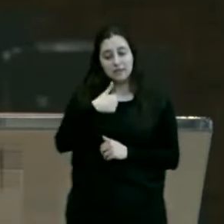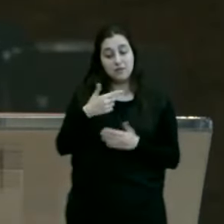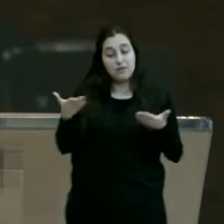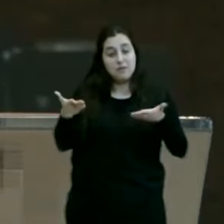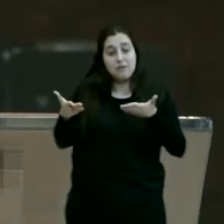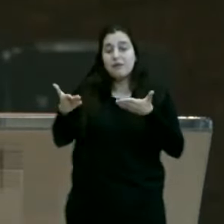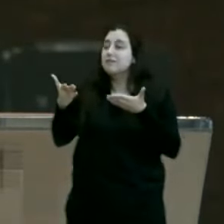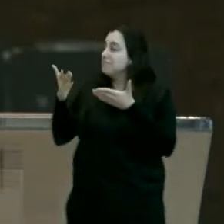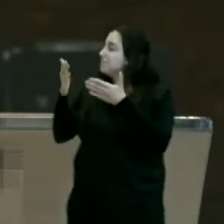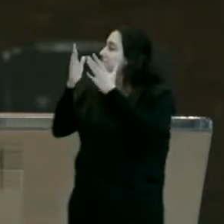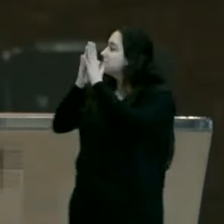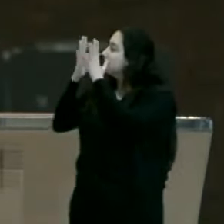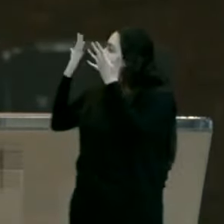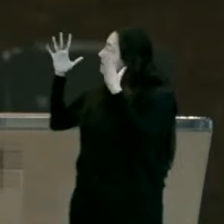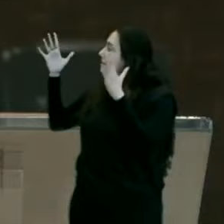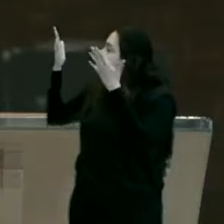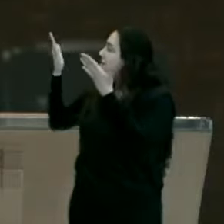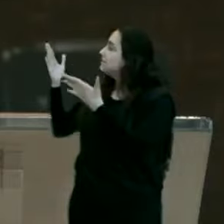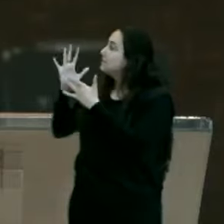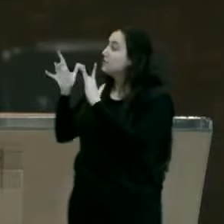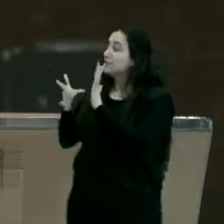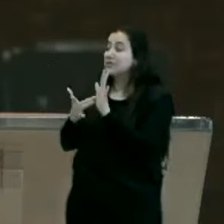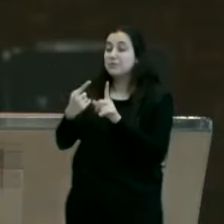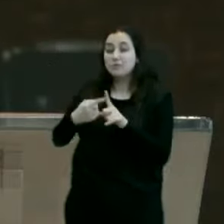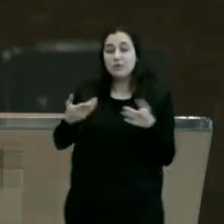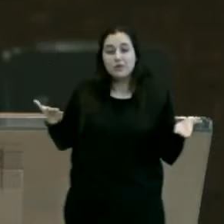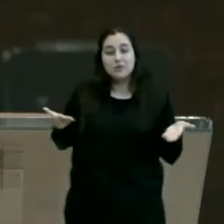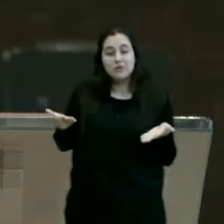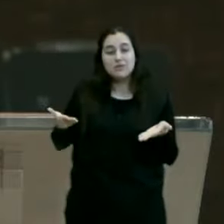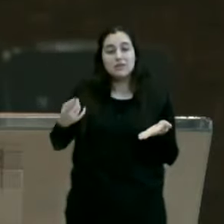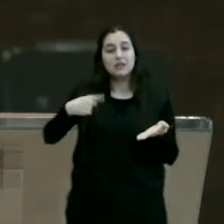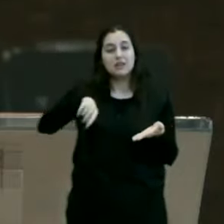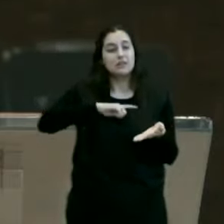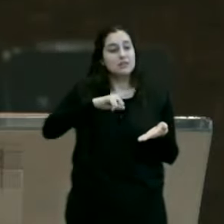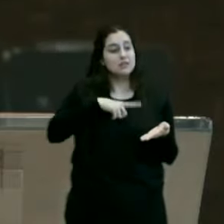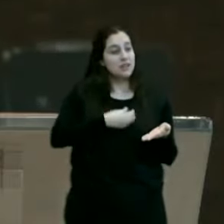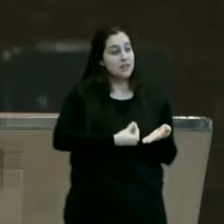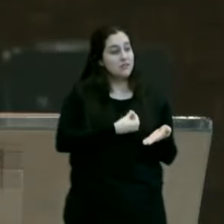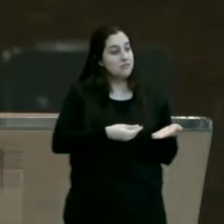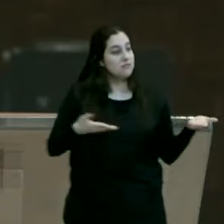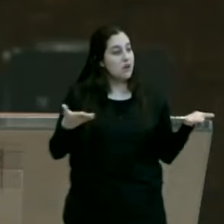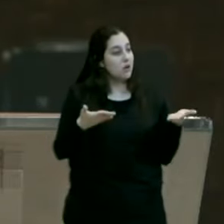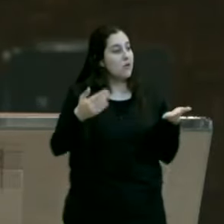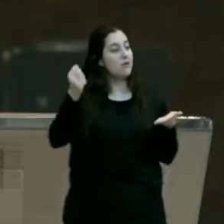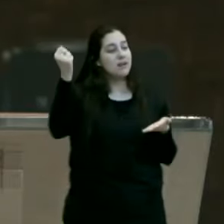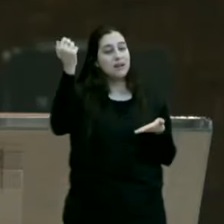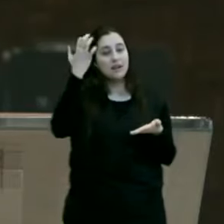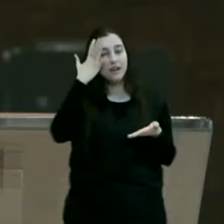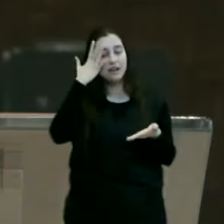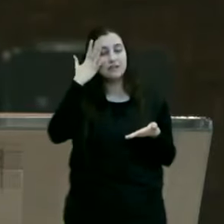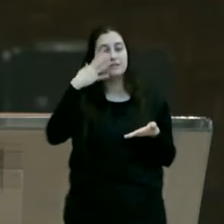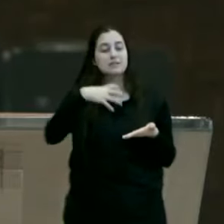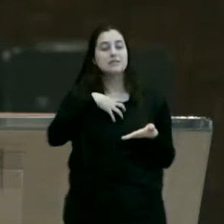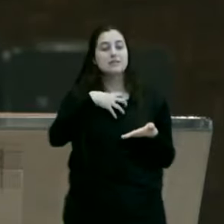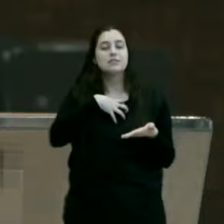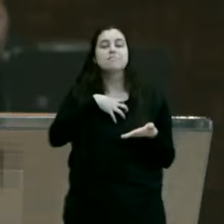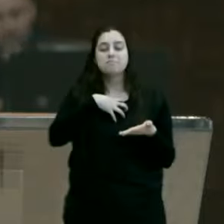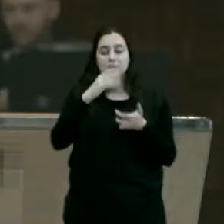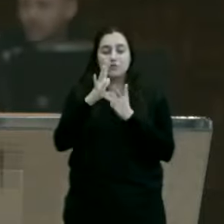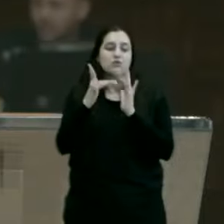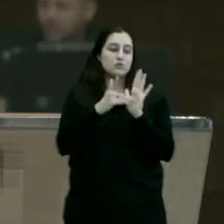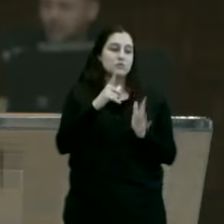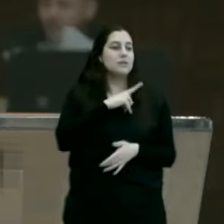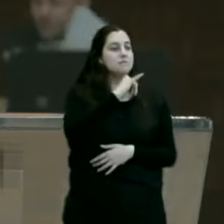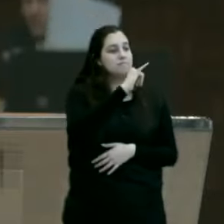porque hoje, nesse mover que nós estamos sentindo, nessa graça que nós estamos sentindo, Jesus tem palavra